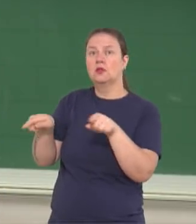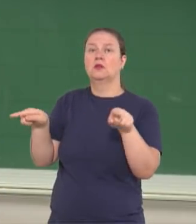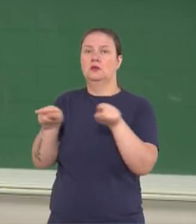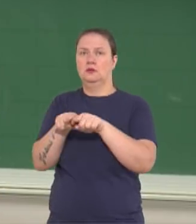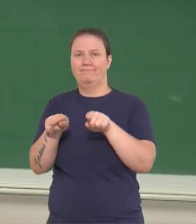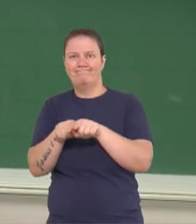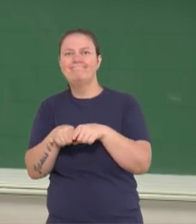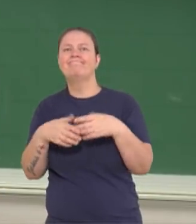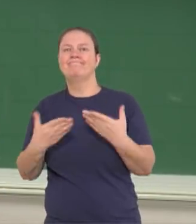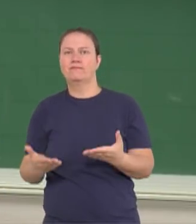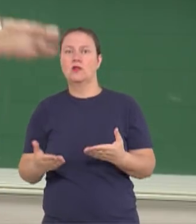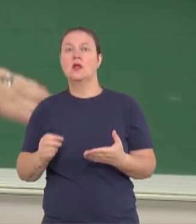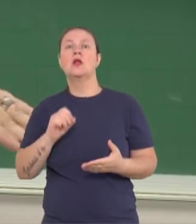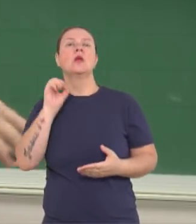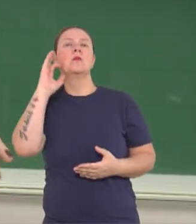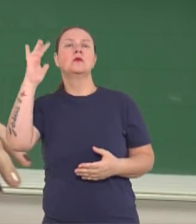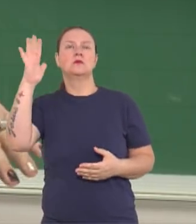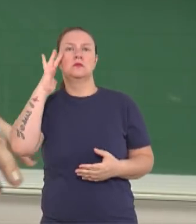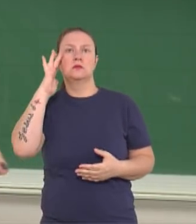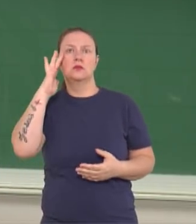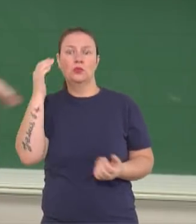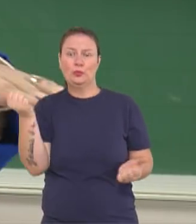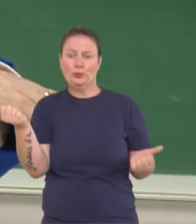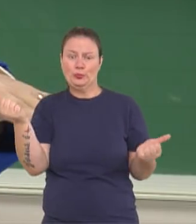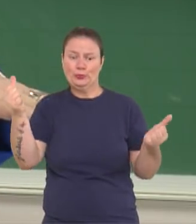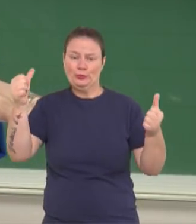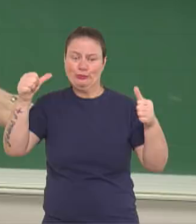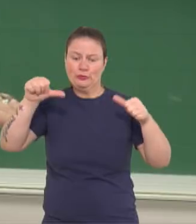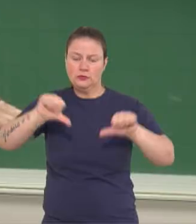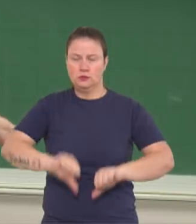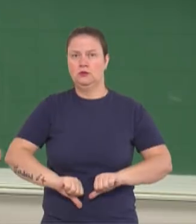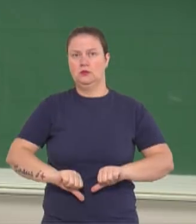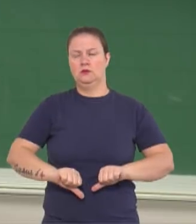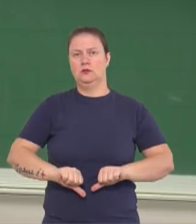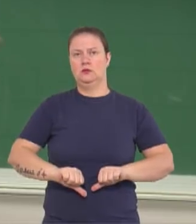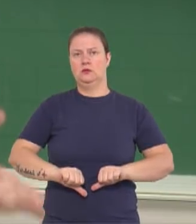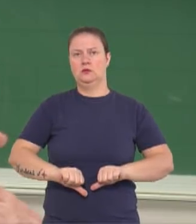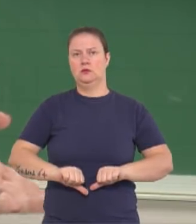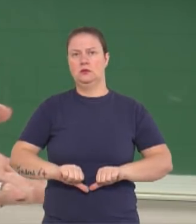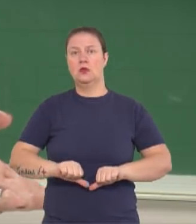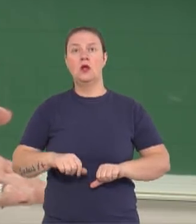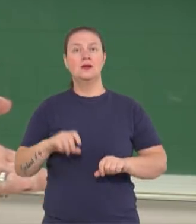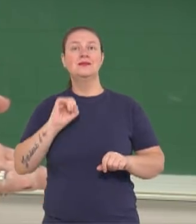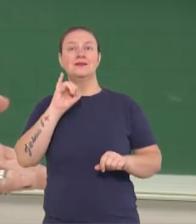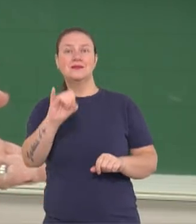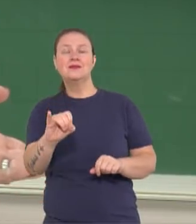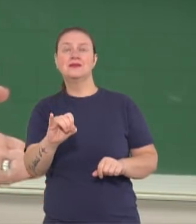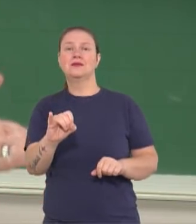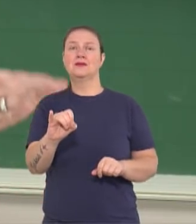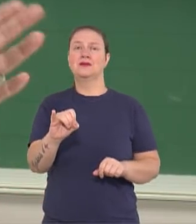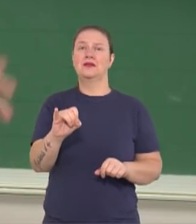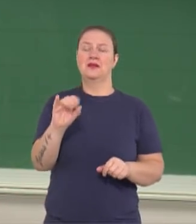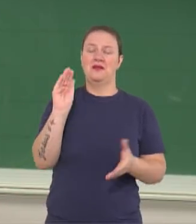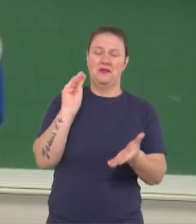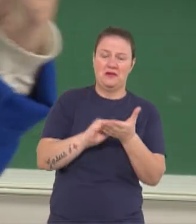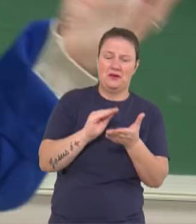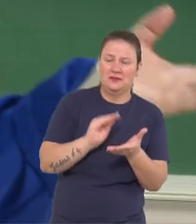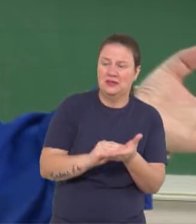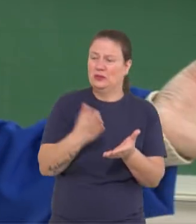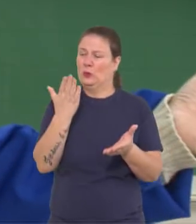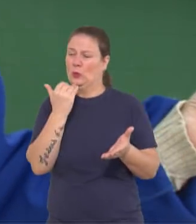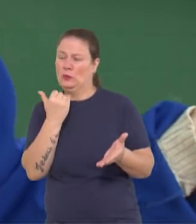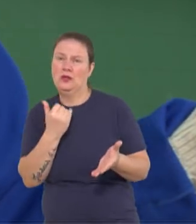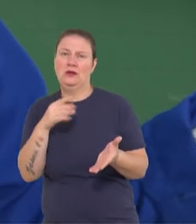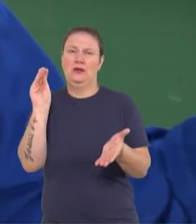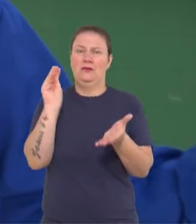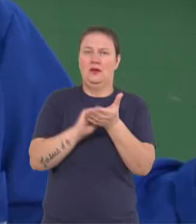acabaria aí criando uma situação mais caótica ainda, né, com um número de pessoas em risco. Né, se ficássemos aí sem acesso aos medicamentos,